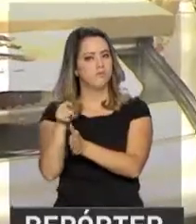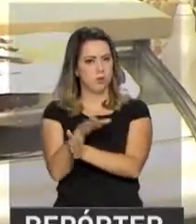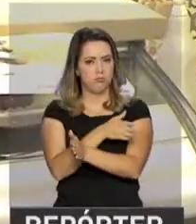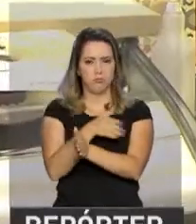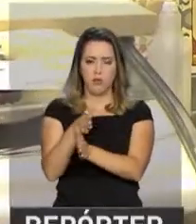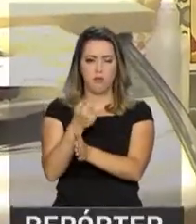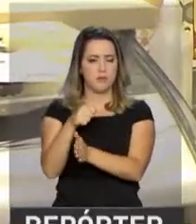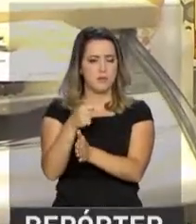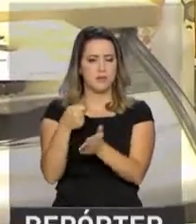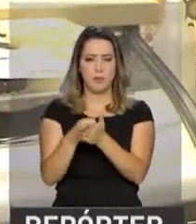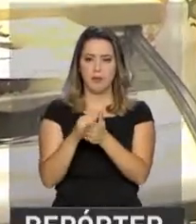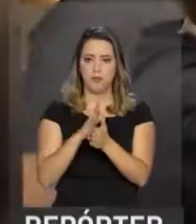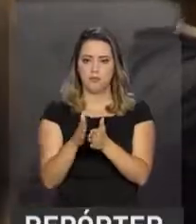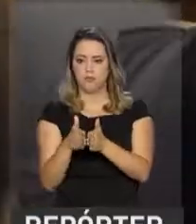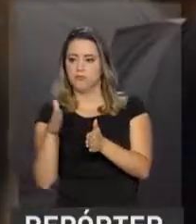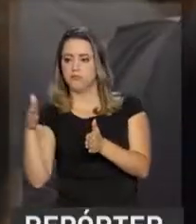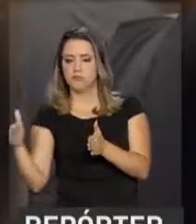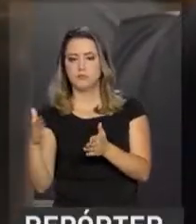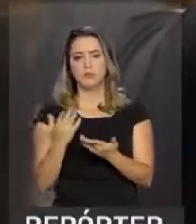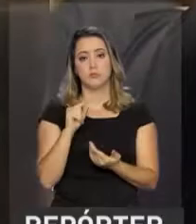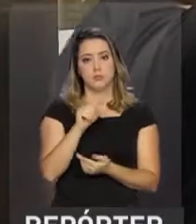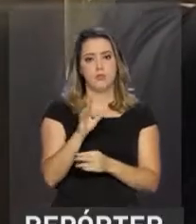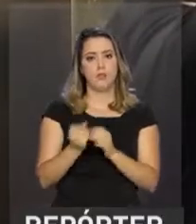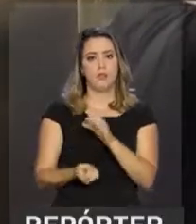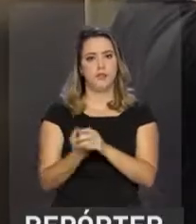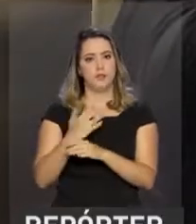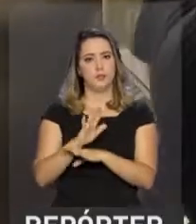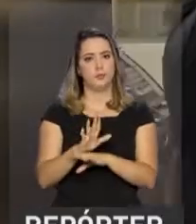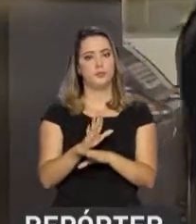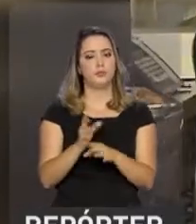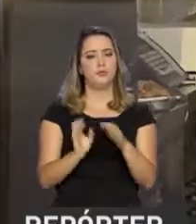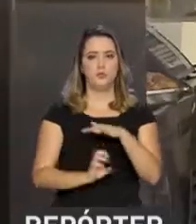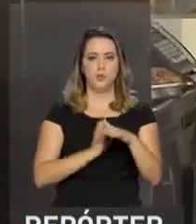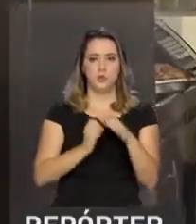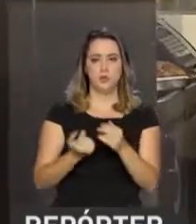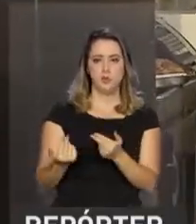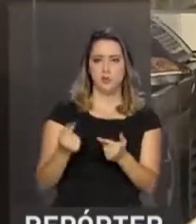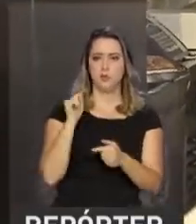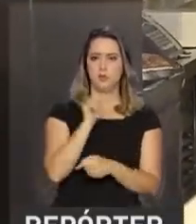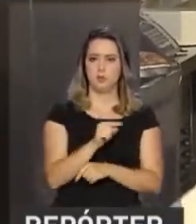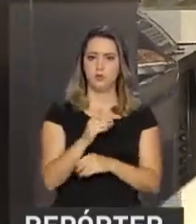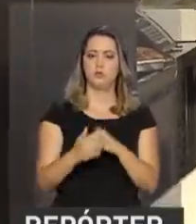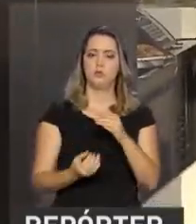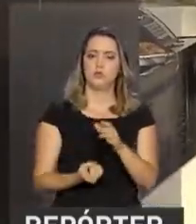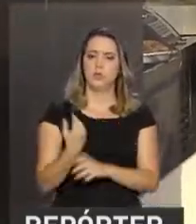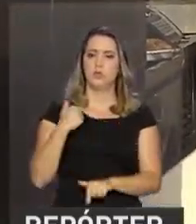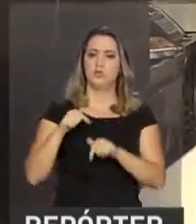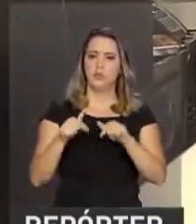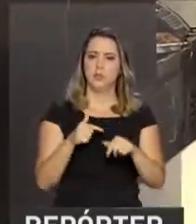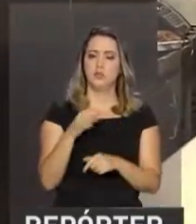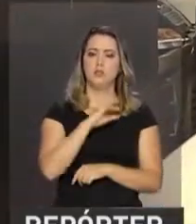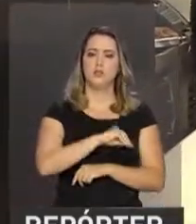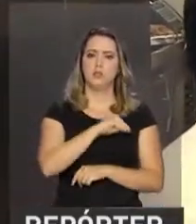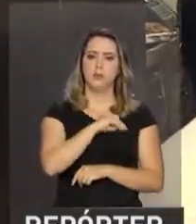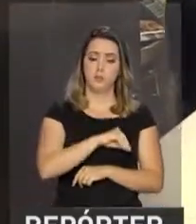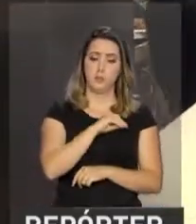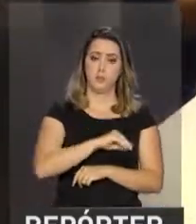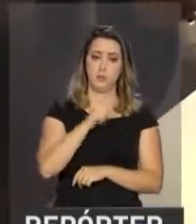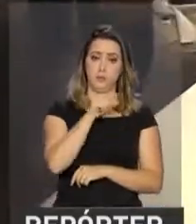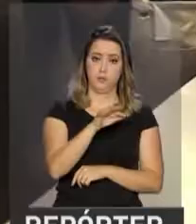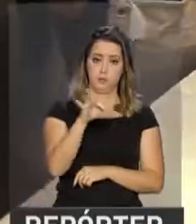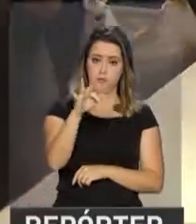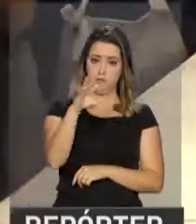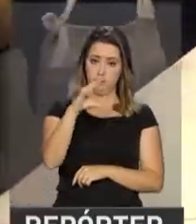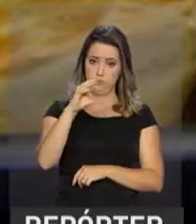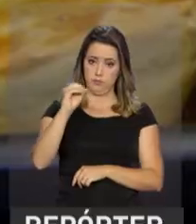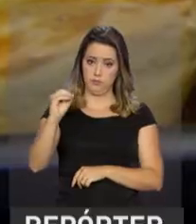poder começar a pagar criado para ajudar negócios como da andréia gerar emprego e renda o fundo constitucional do